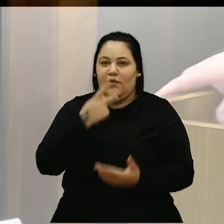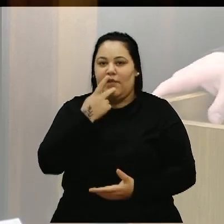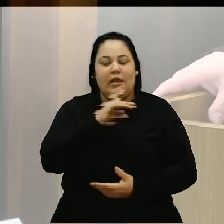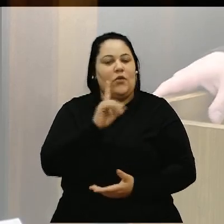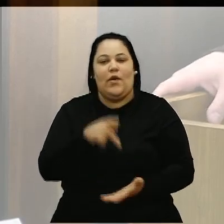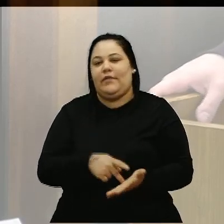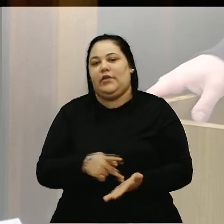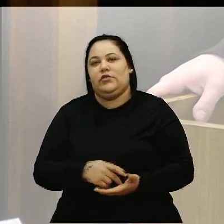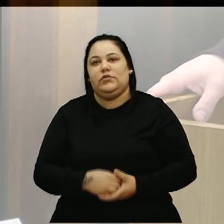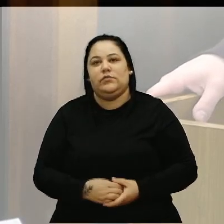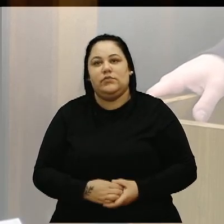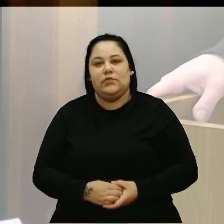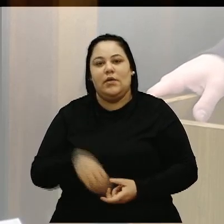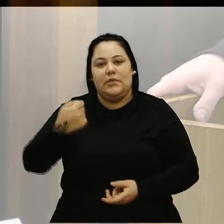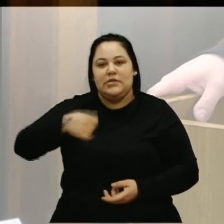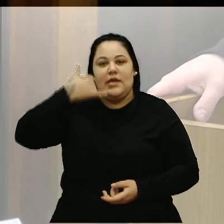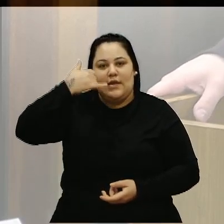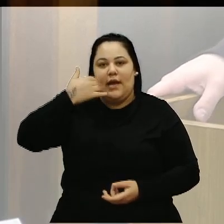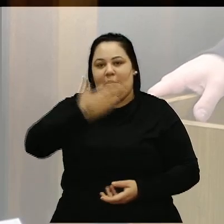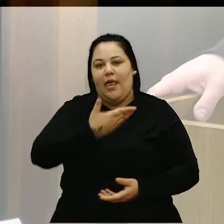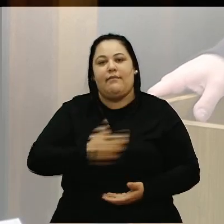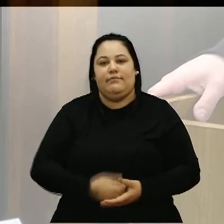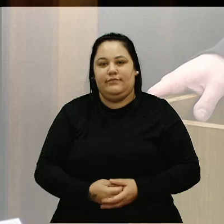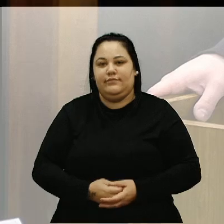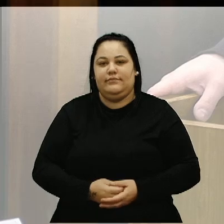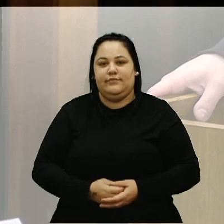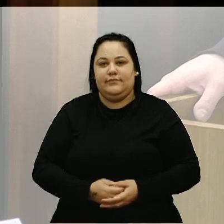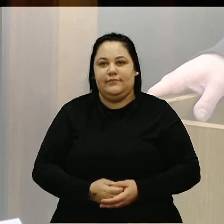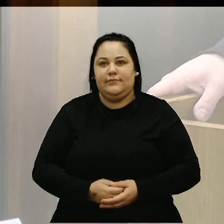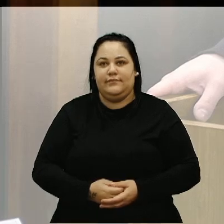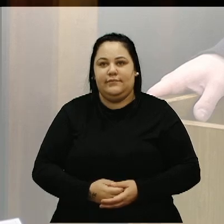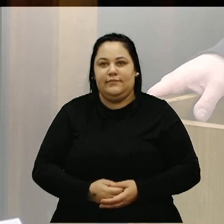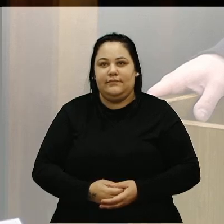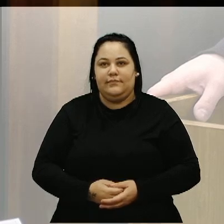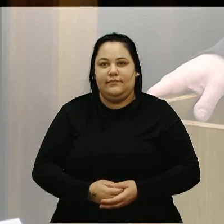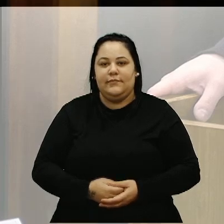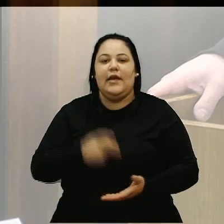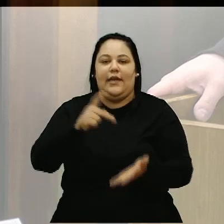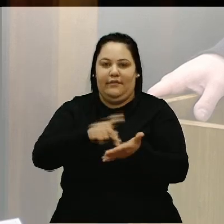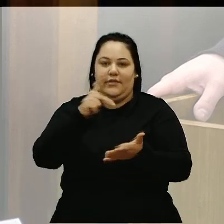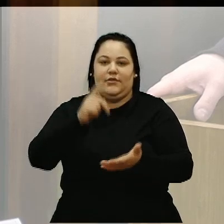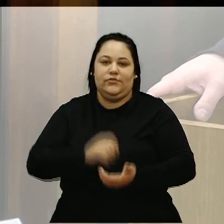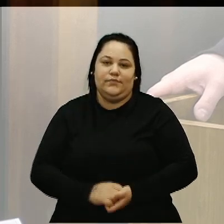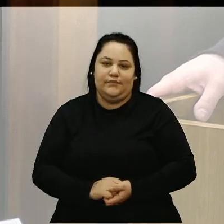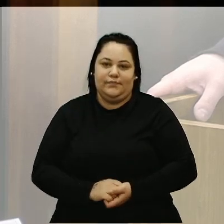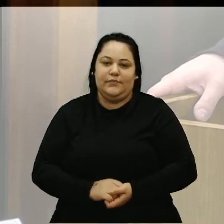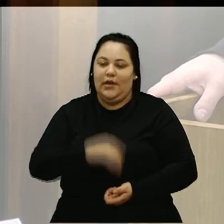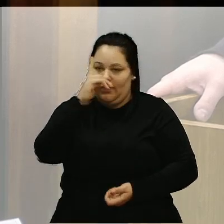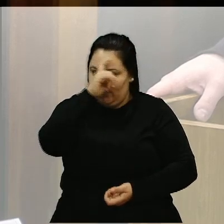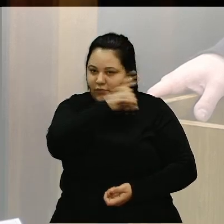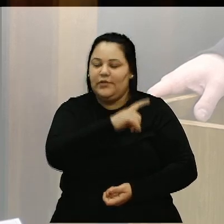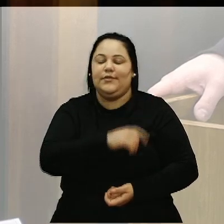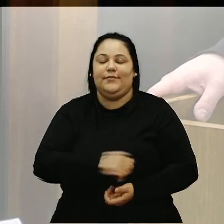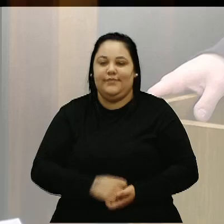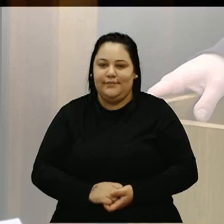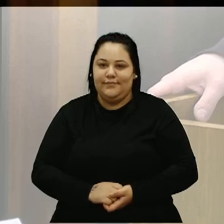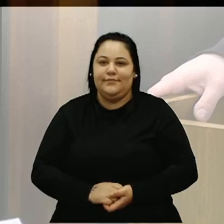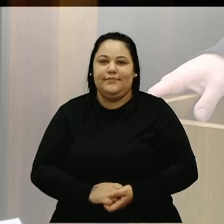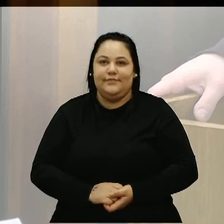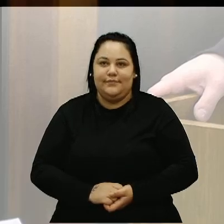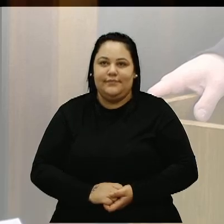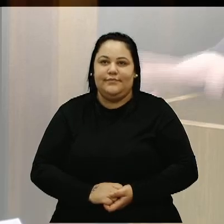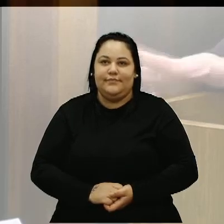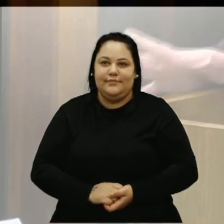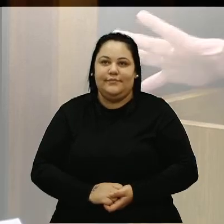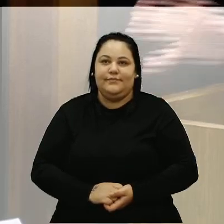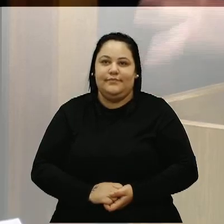verdade. Me obriguei a ligar para lá. É verdade. Tá difícil. Eu juro